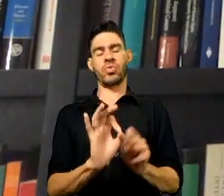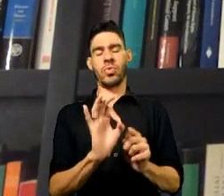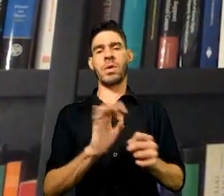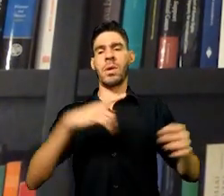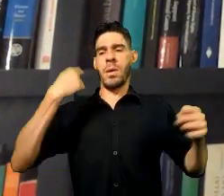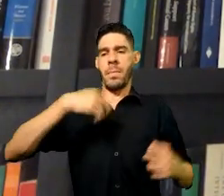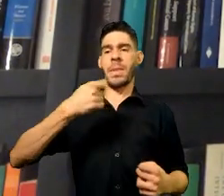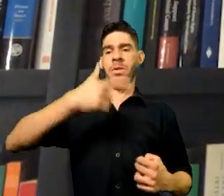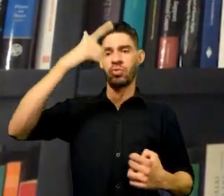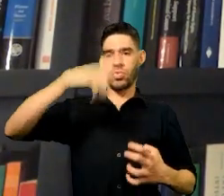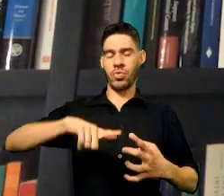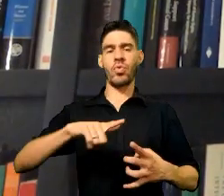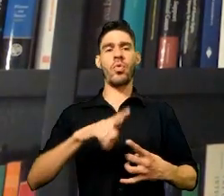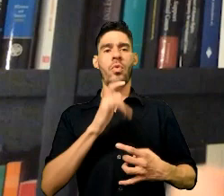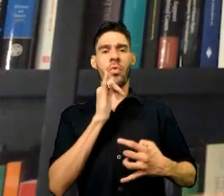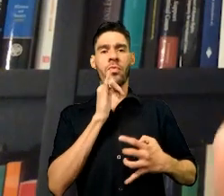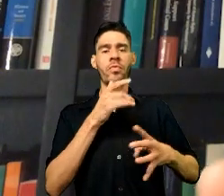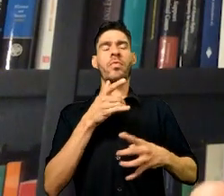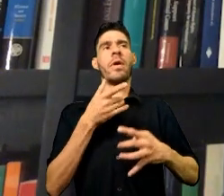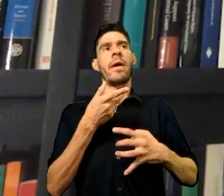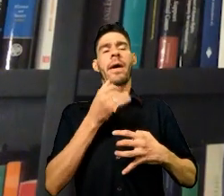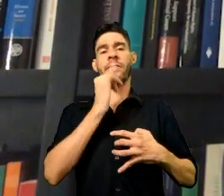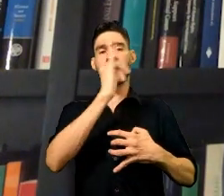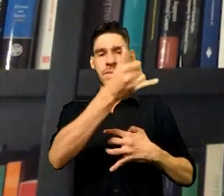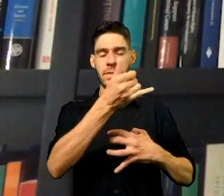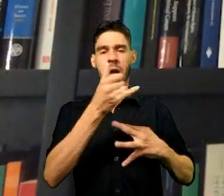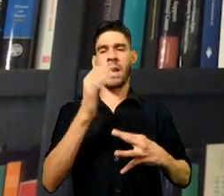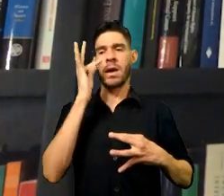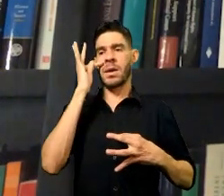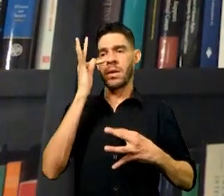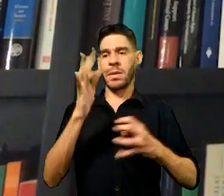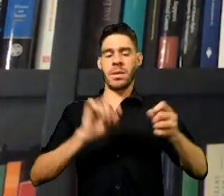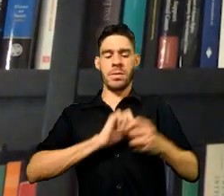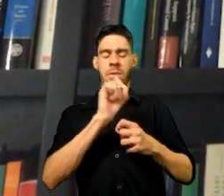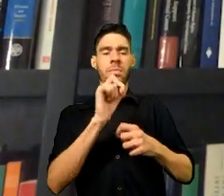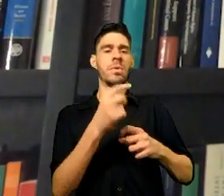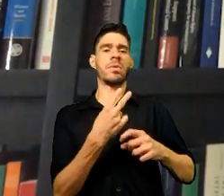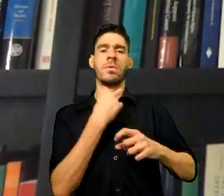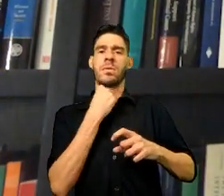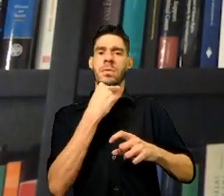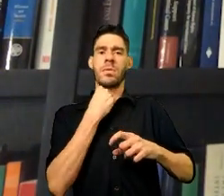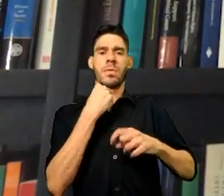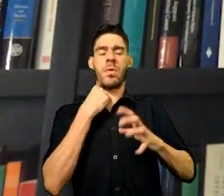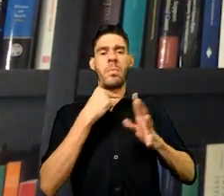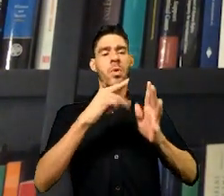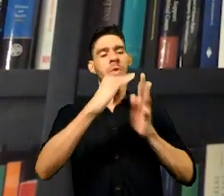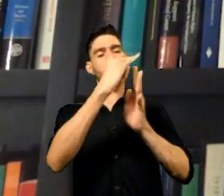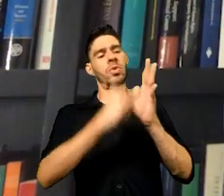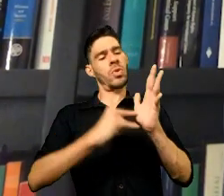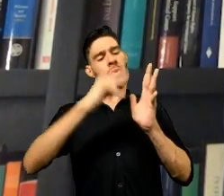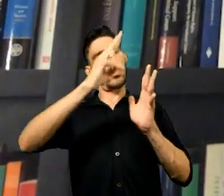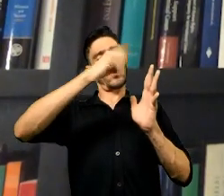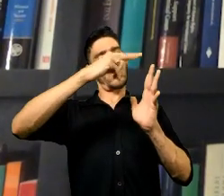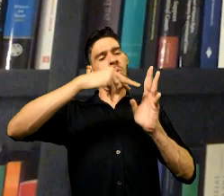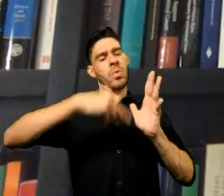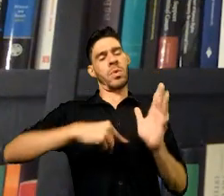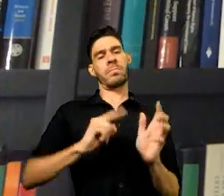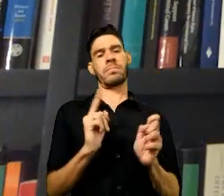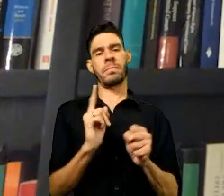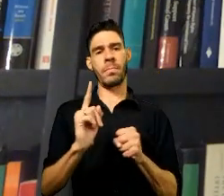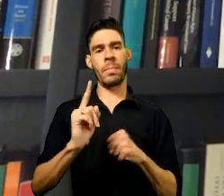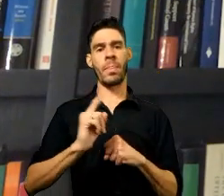juiz deverá, uma vez mais, advertir a testemunha de que ela não poderá